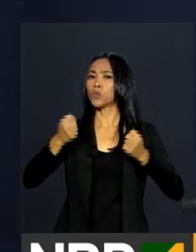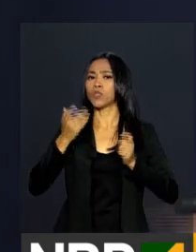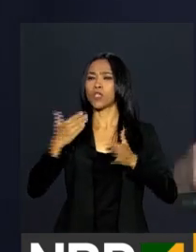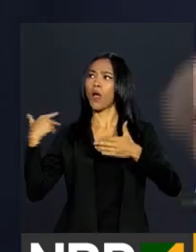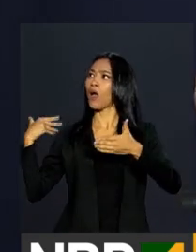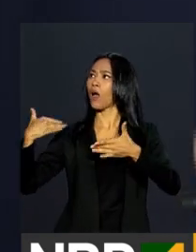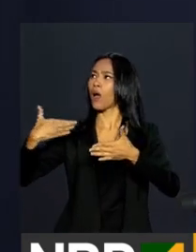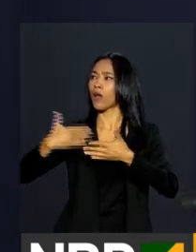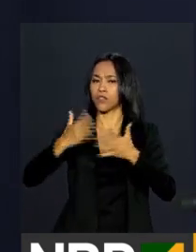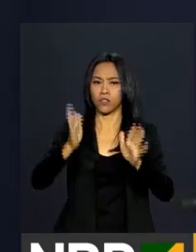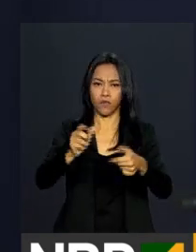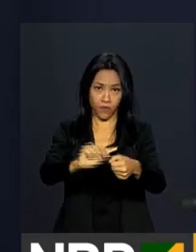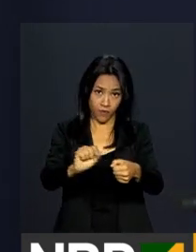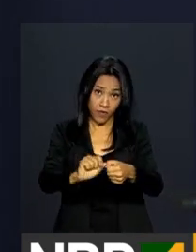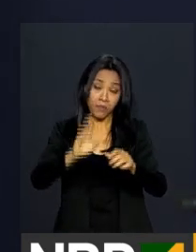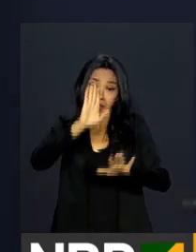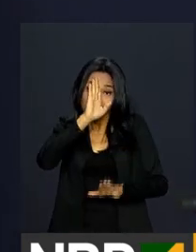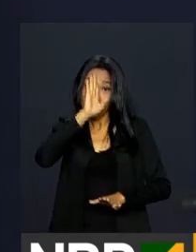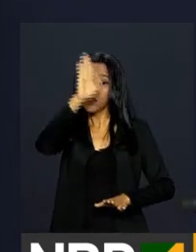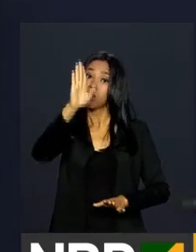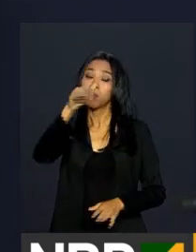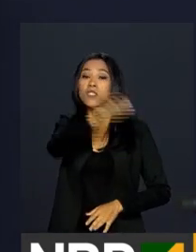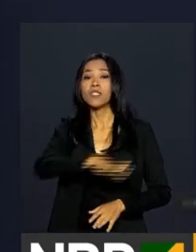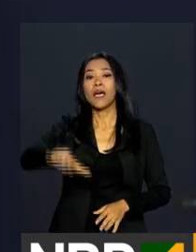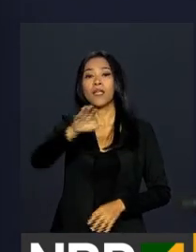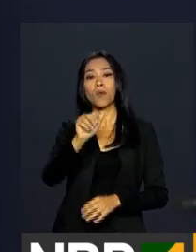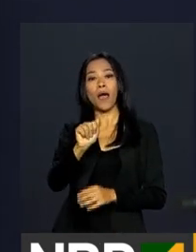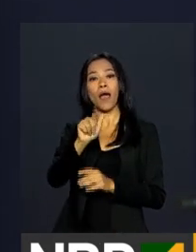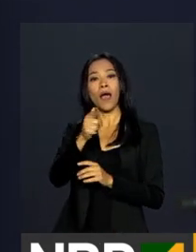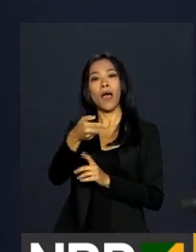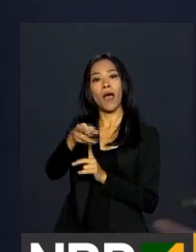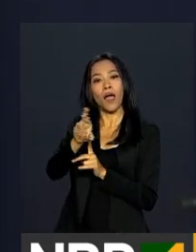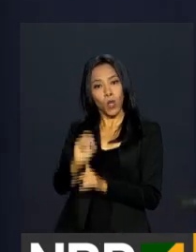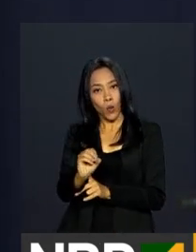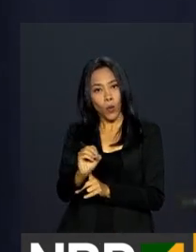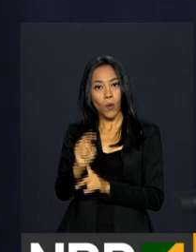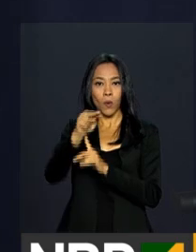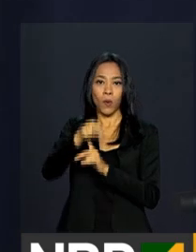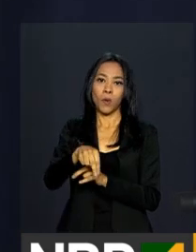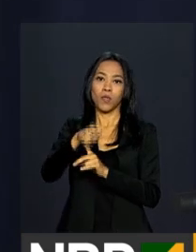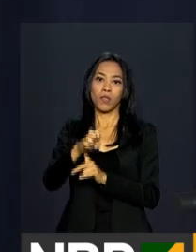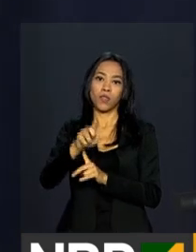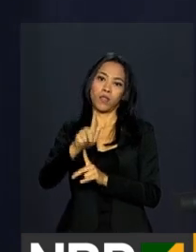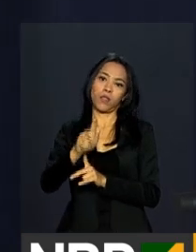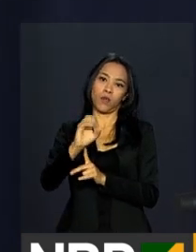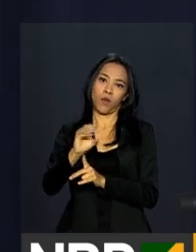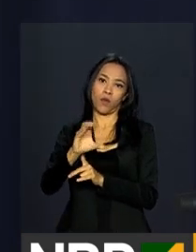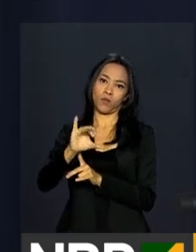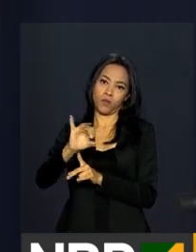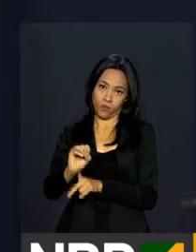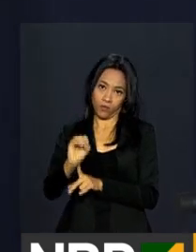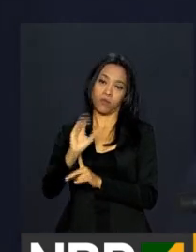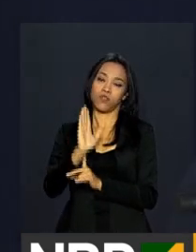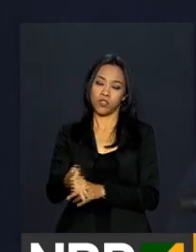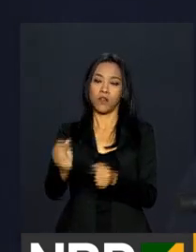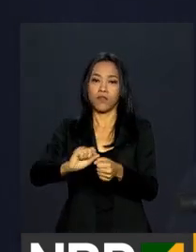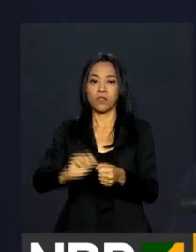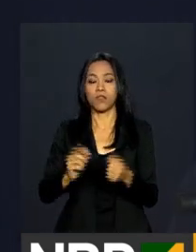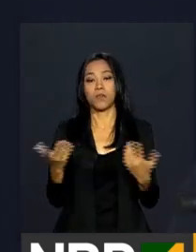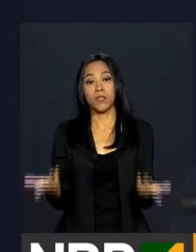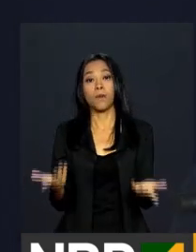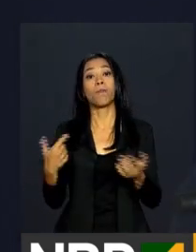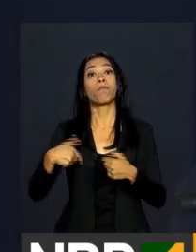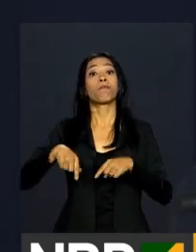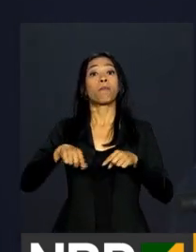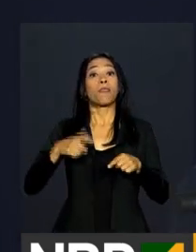tempo, especialmente na área do agronegócio, não é? A todo momento nós fizemos isso. Interessante, eu tenho